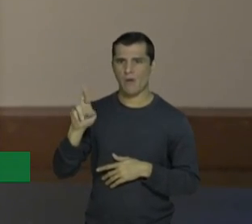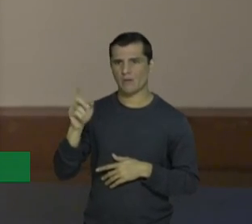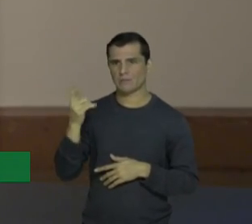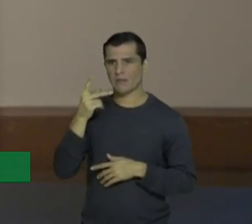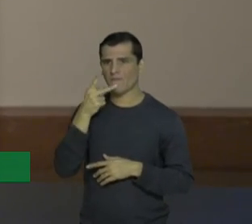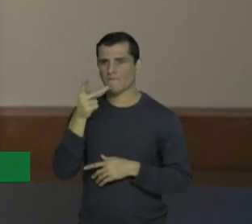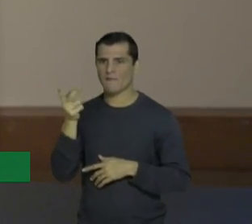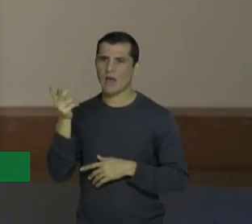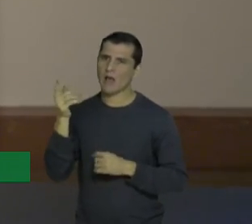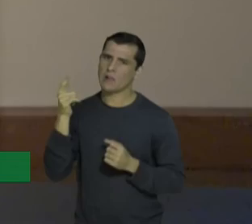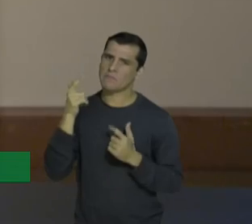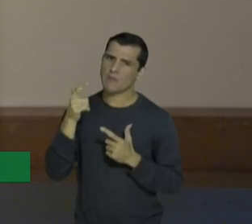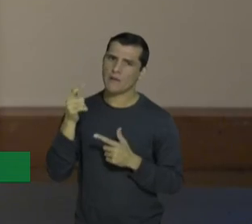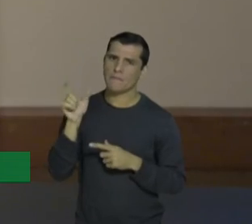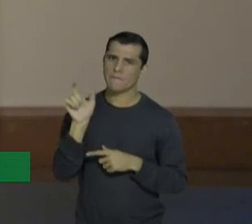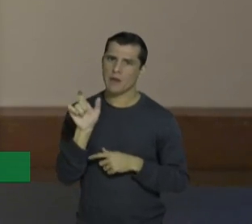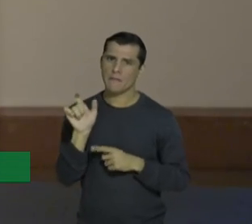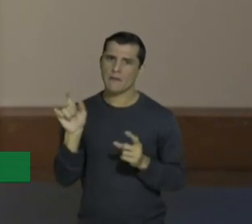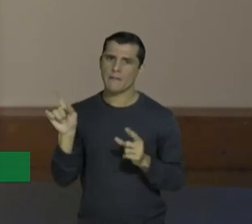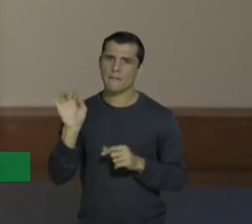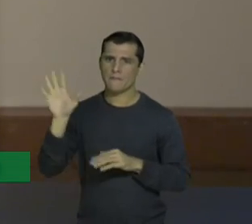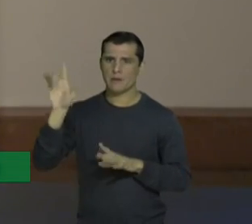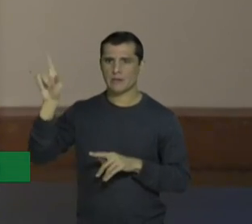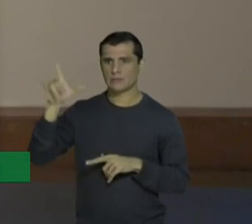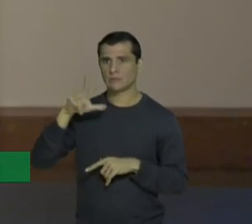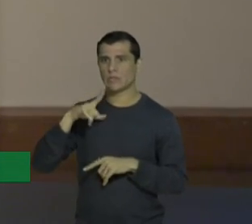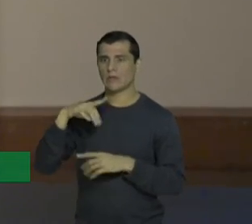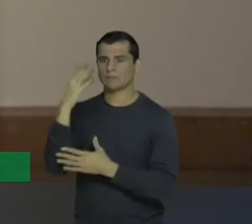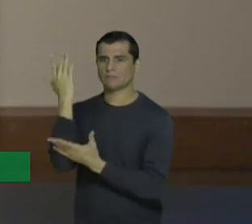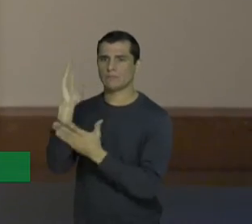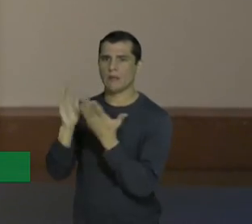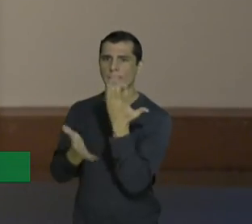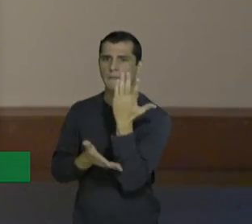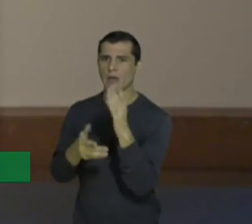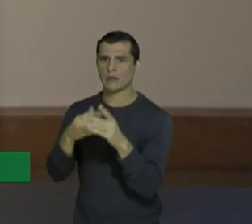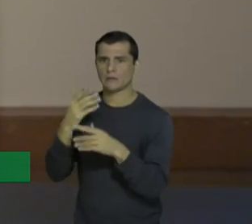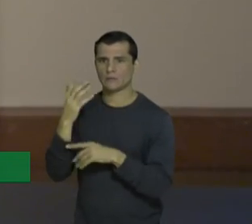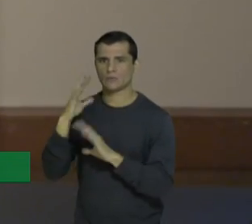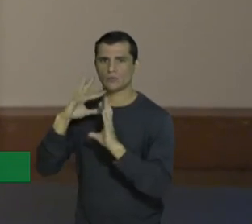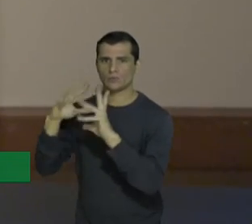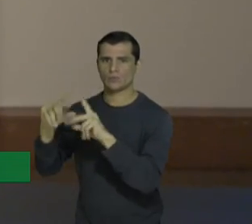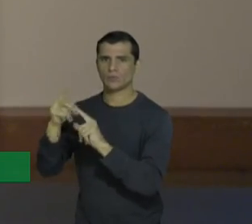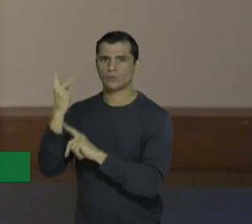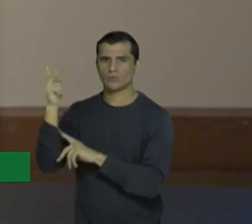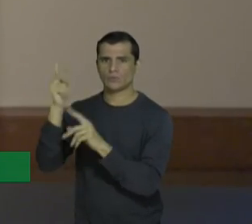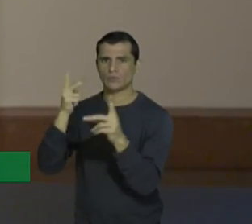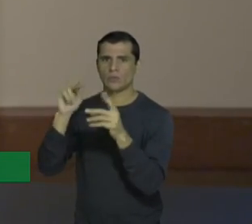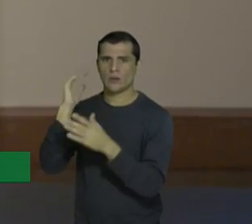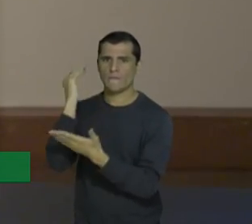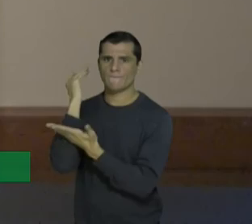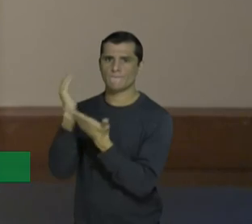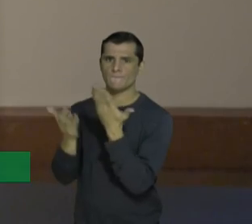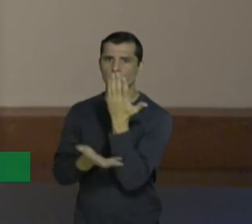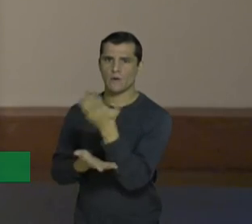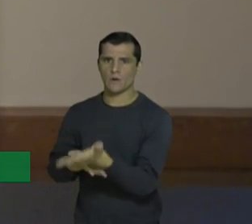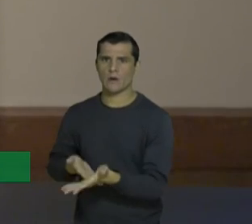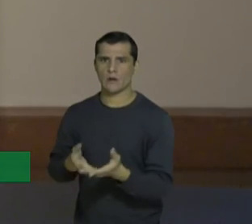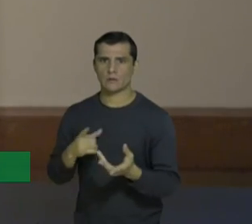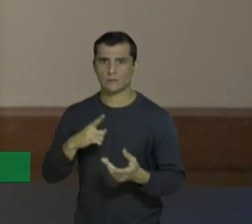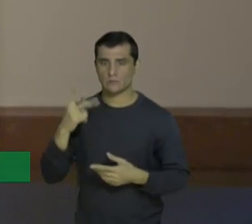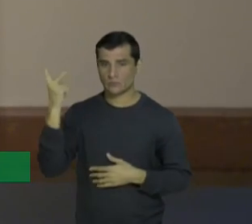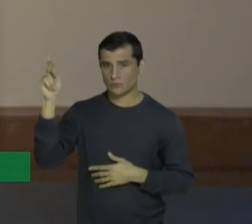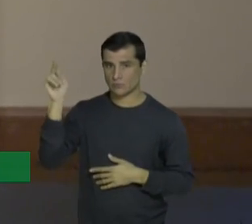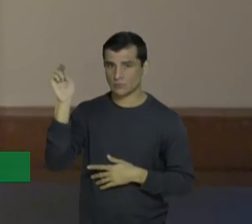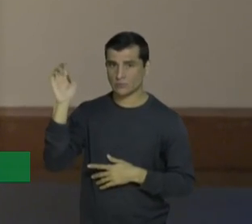redução de desmatamento da Amazônia quando eles mesmos desmataram eh praticamente todas suas florestas nativas ora a as florestas